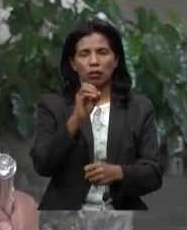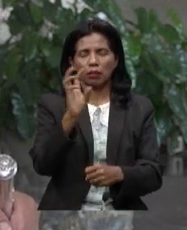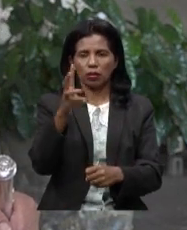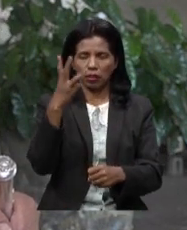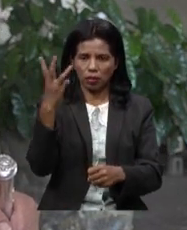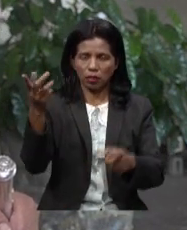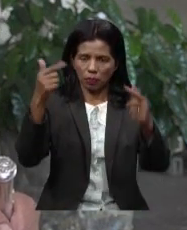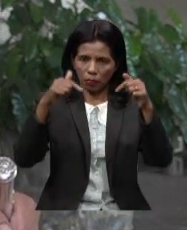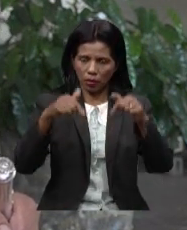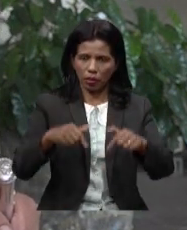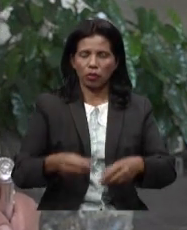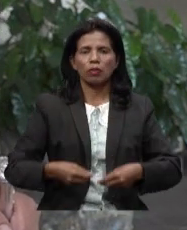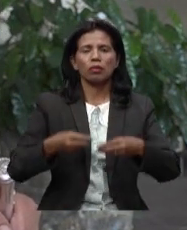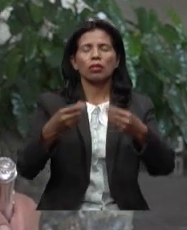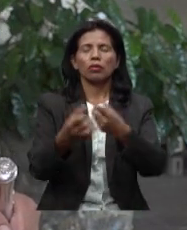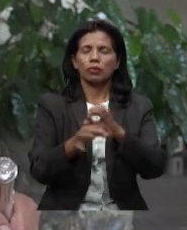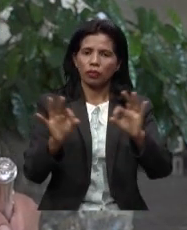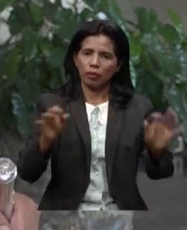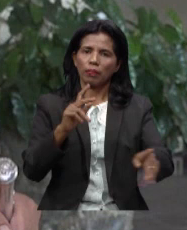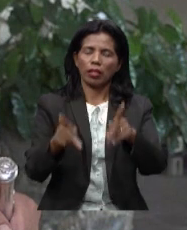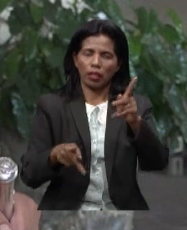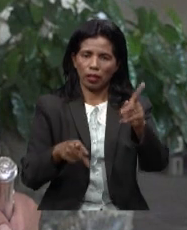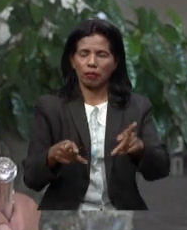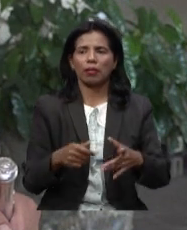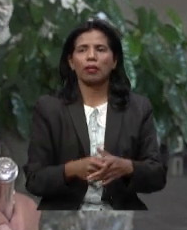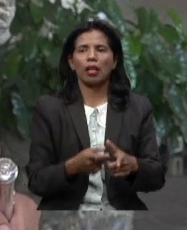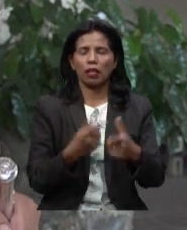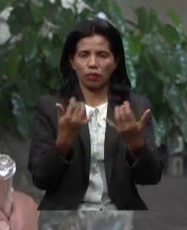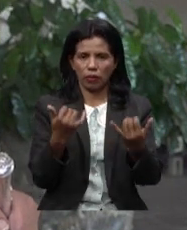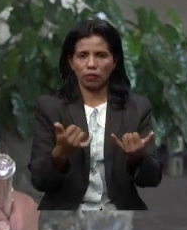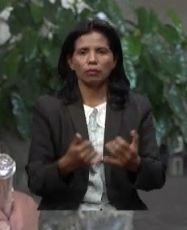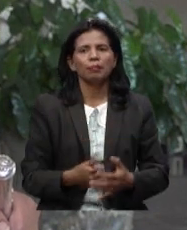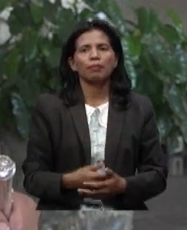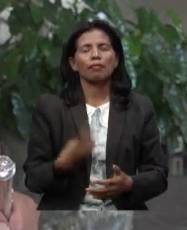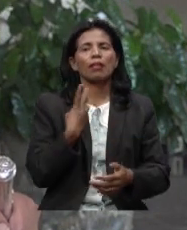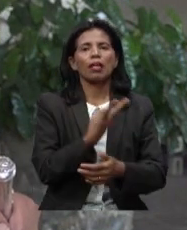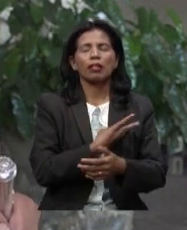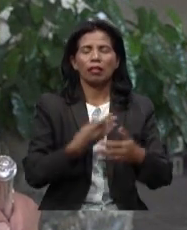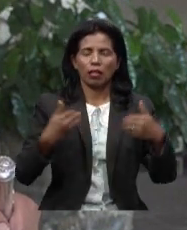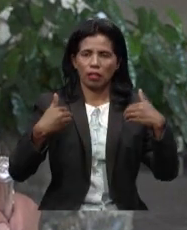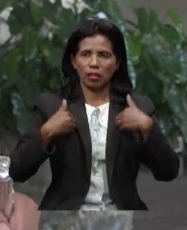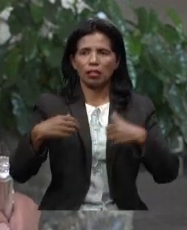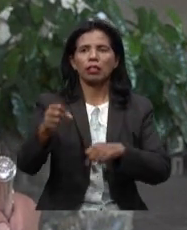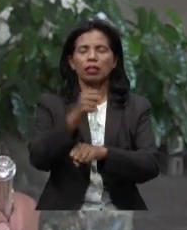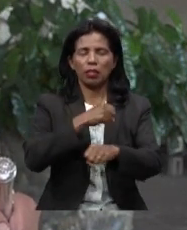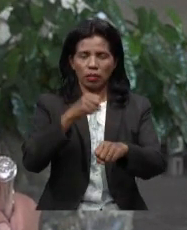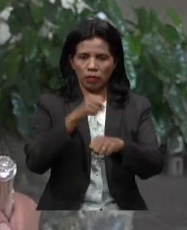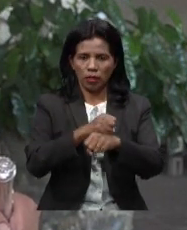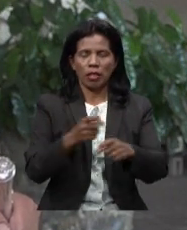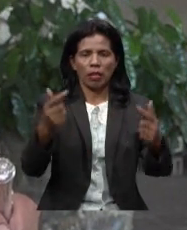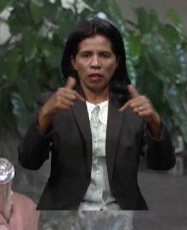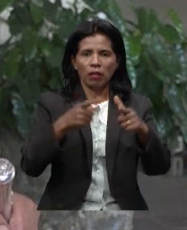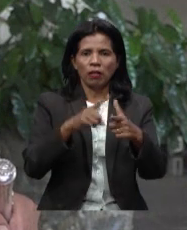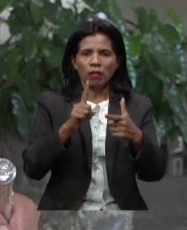al tratamento bara, o gratuito, ba ema, nebe halu de ne. Agora foi na dau kune ita ia ta Singapura ni nia moso mai. Depois